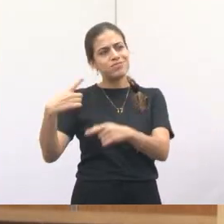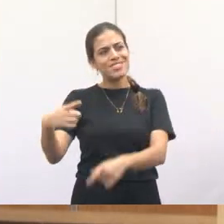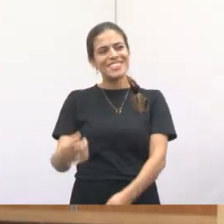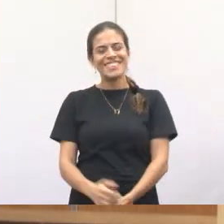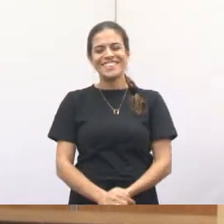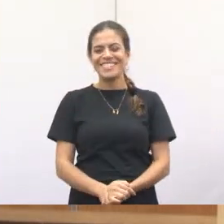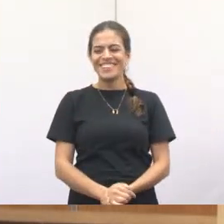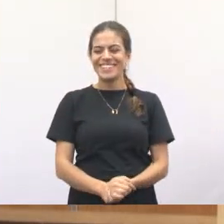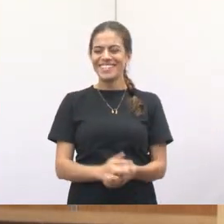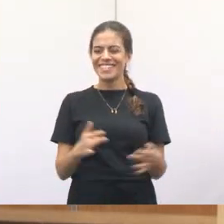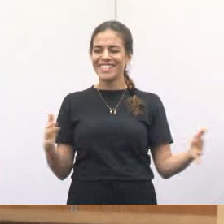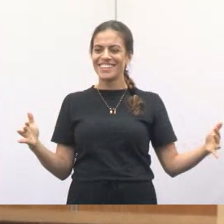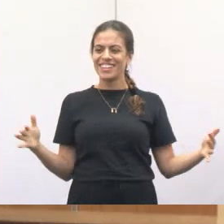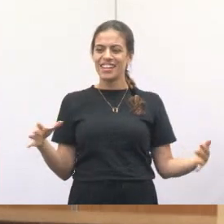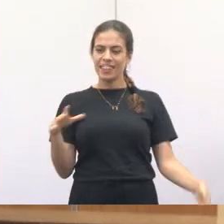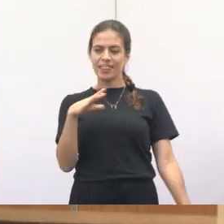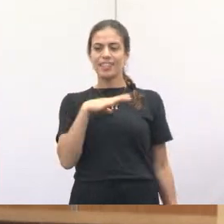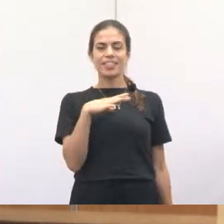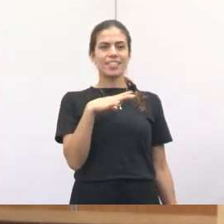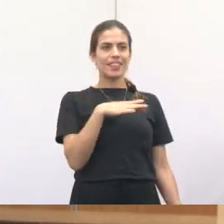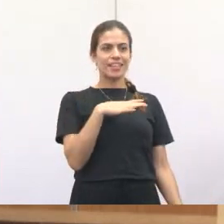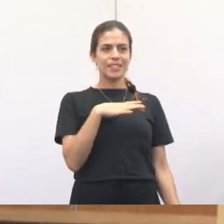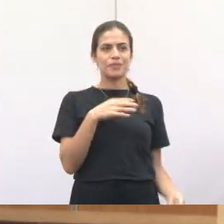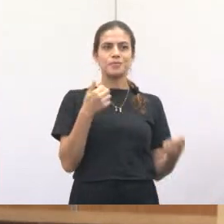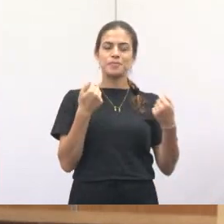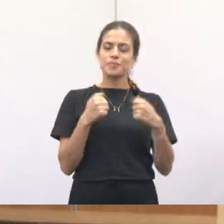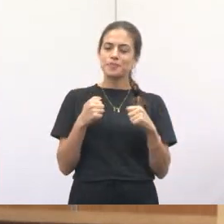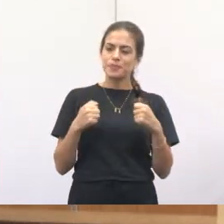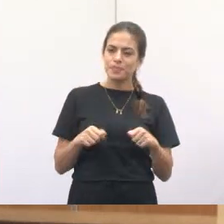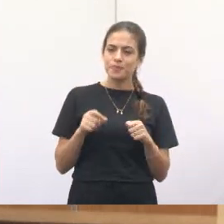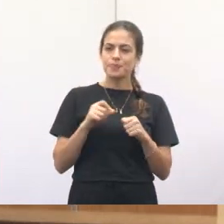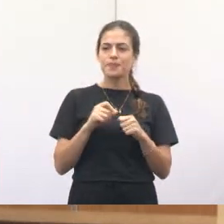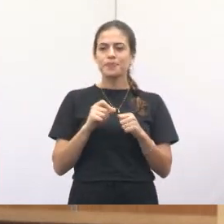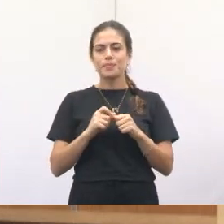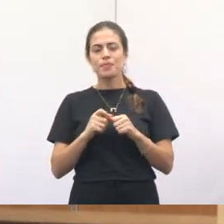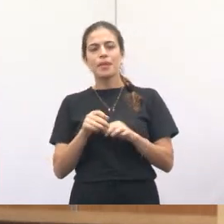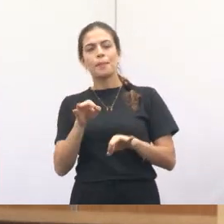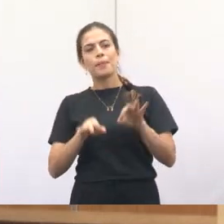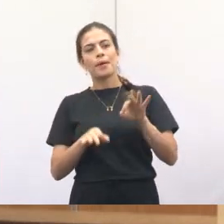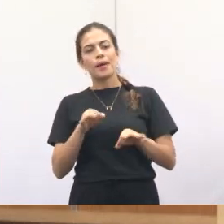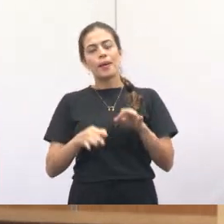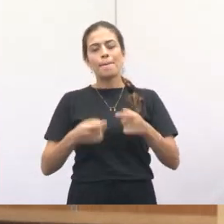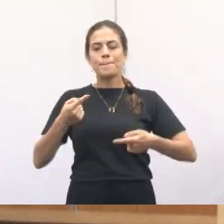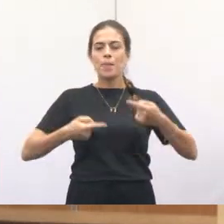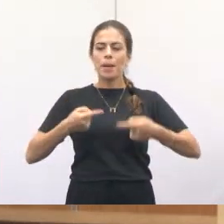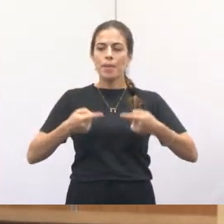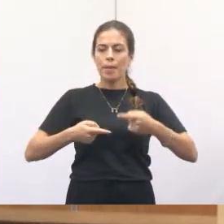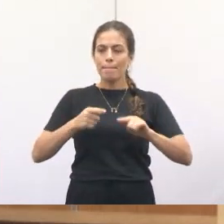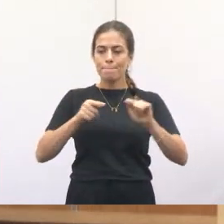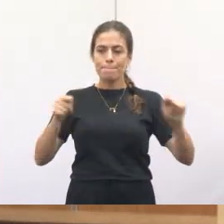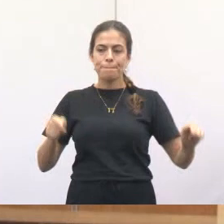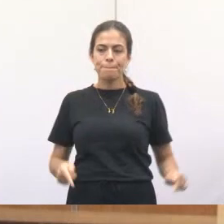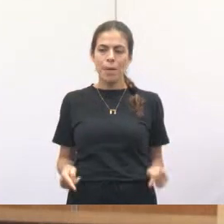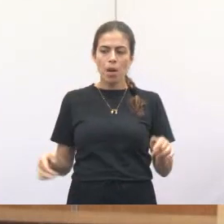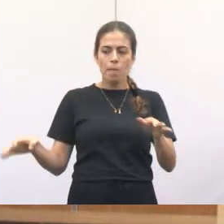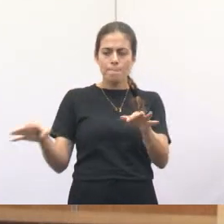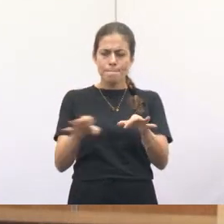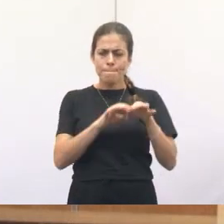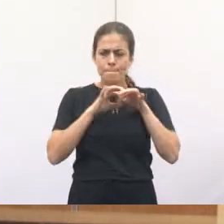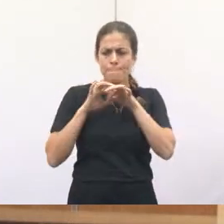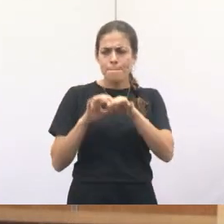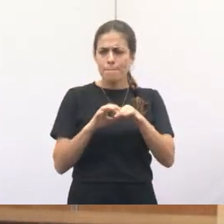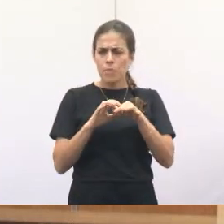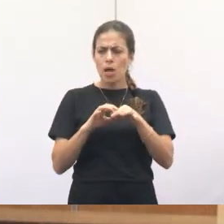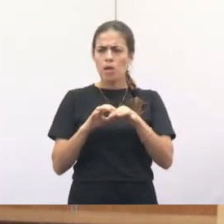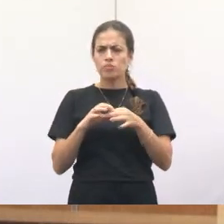aumentado e o município precisa fazer programas e políticas públicas que envolvam o